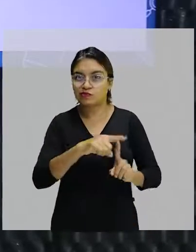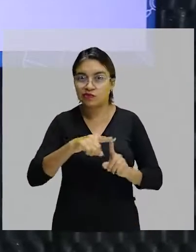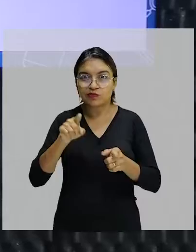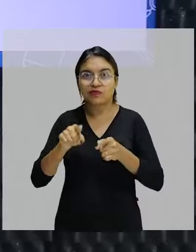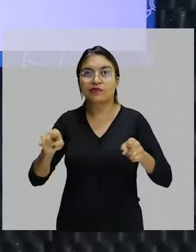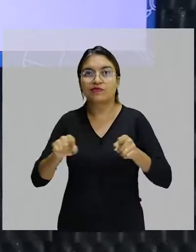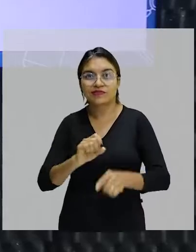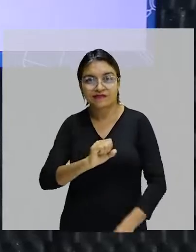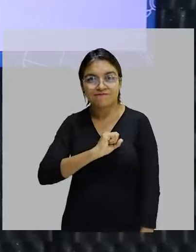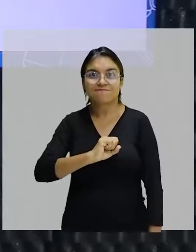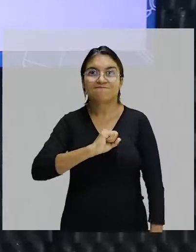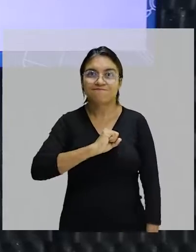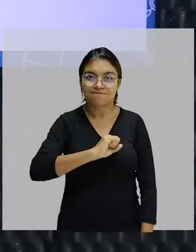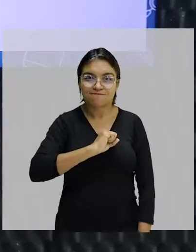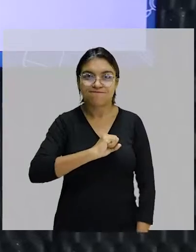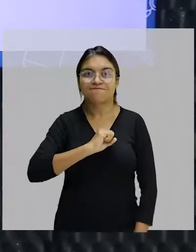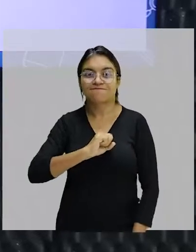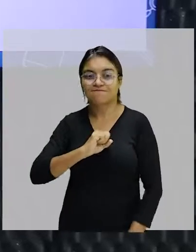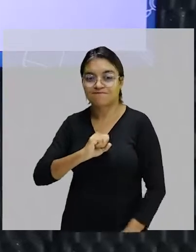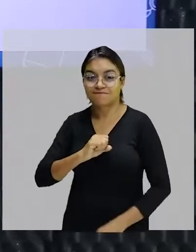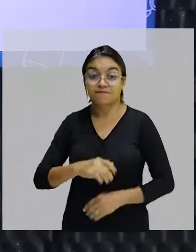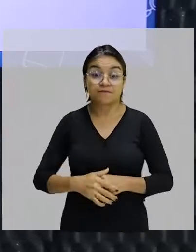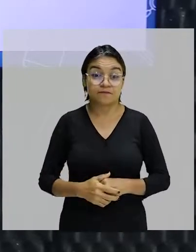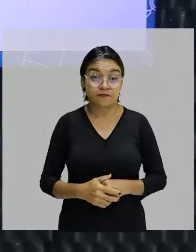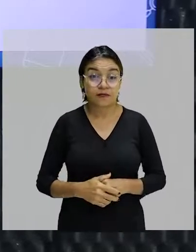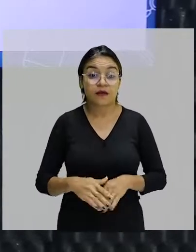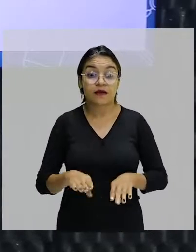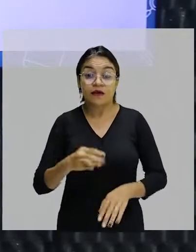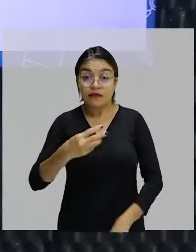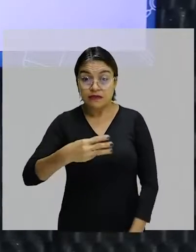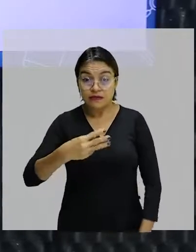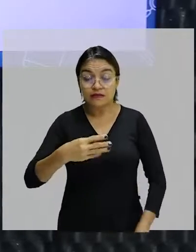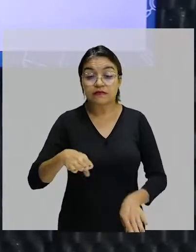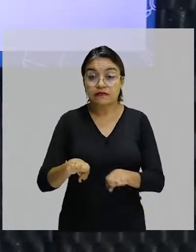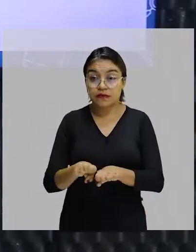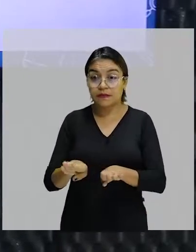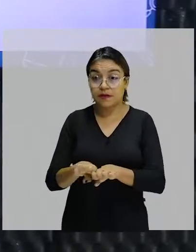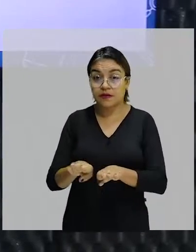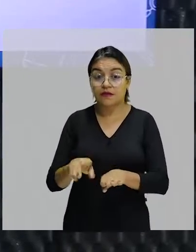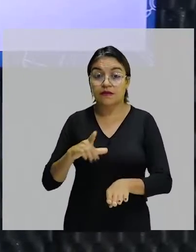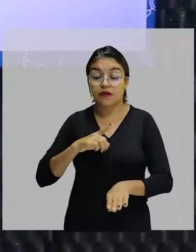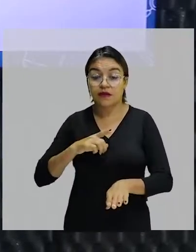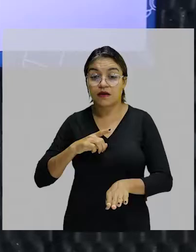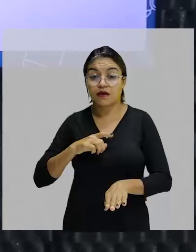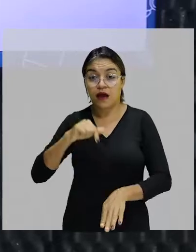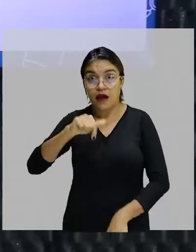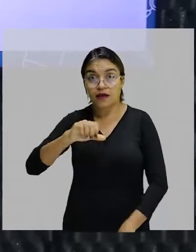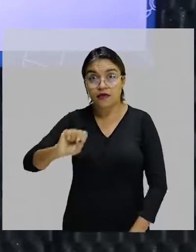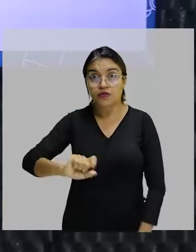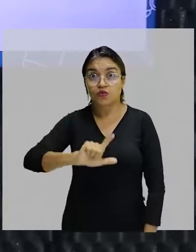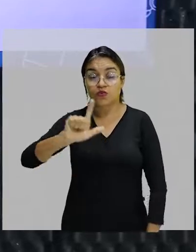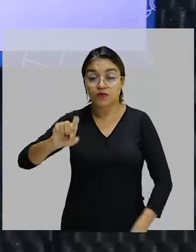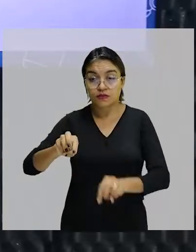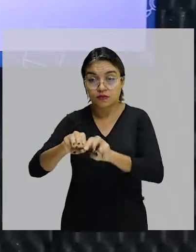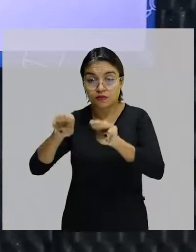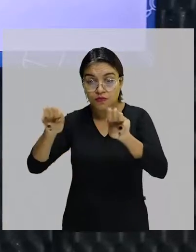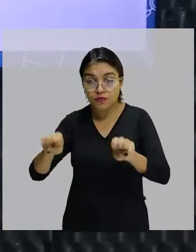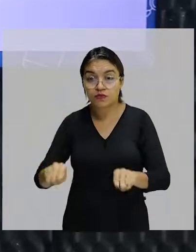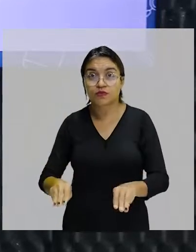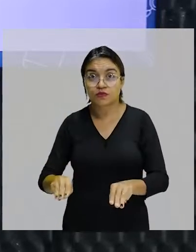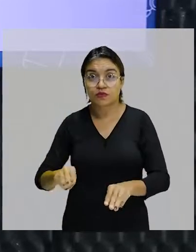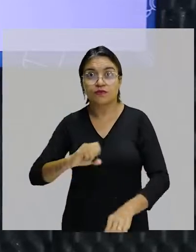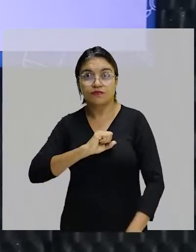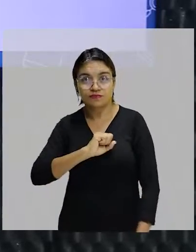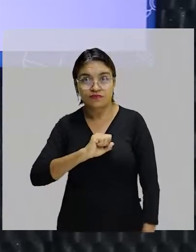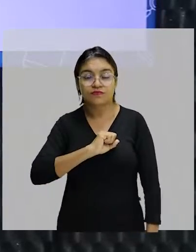musical. The Reggae Museum em São Luís, que é o Museu do Reggae do Maranhão, localizado aqui em São Luís, trazer um pouquinho